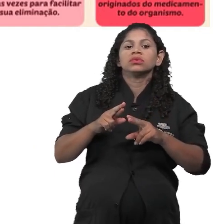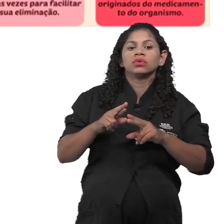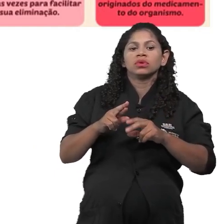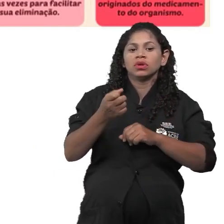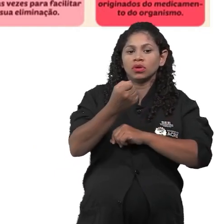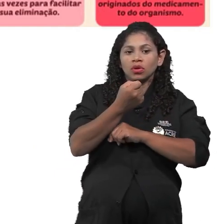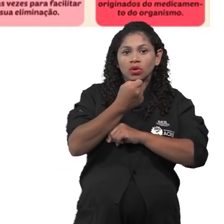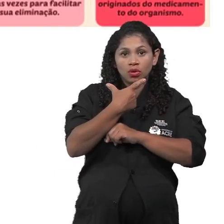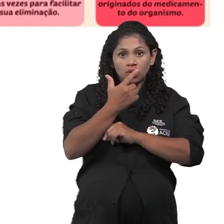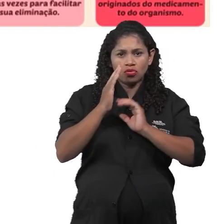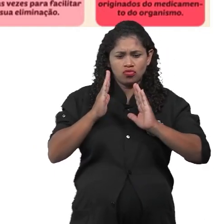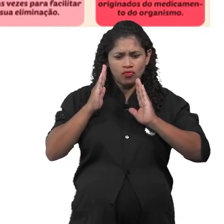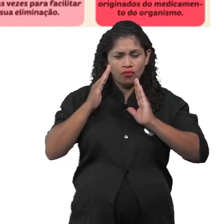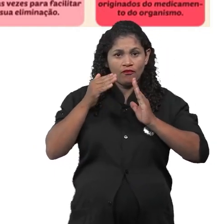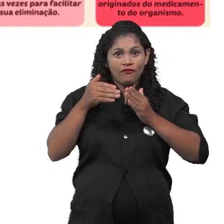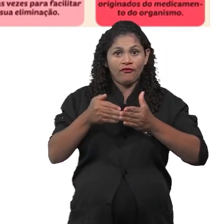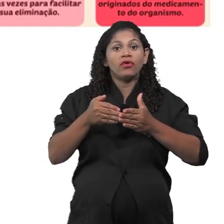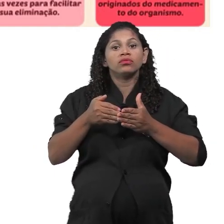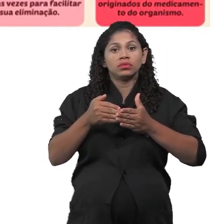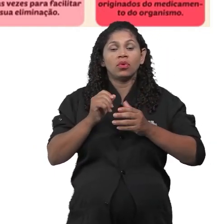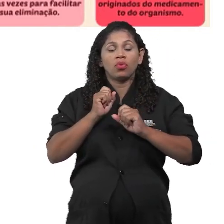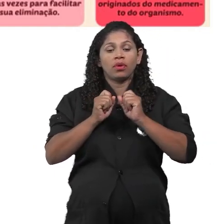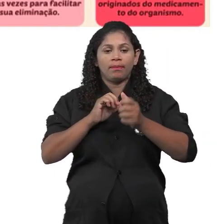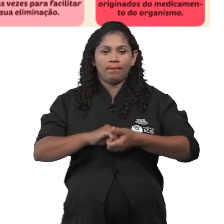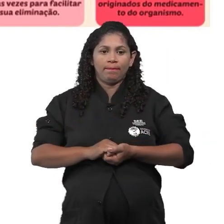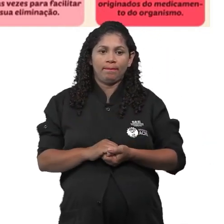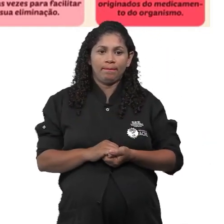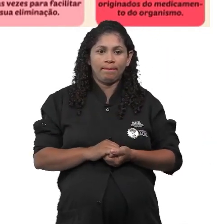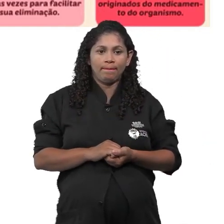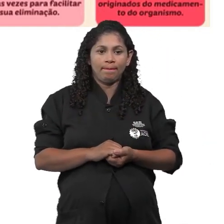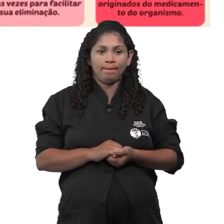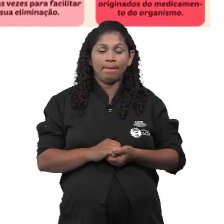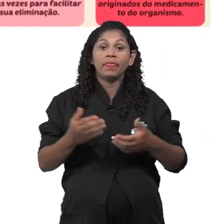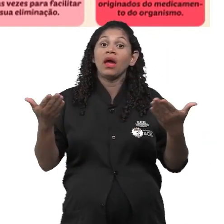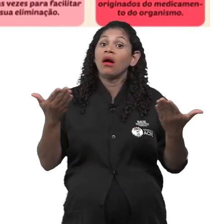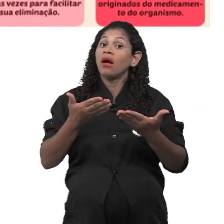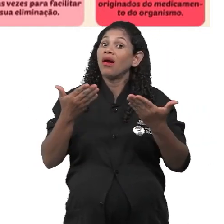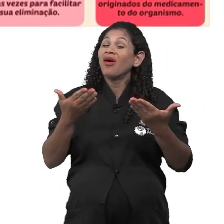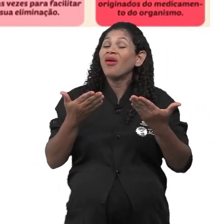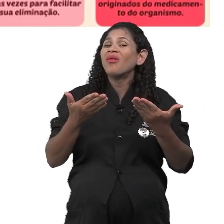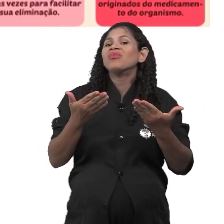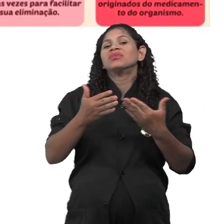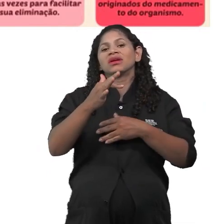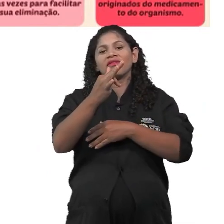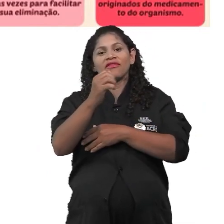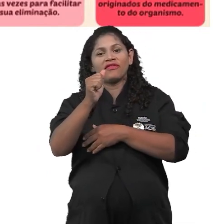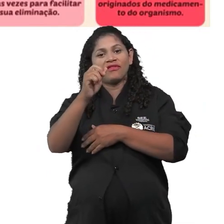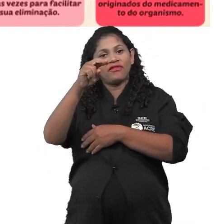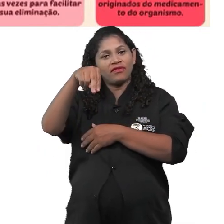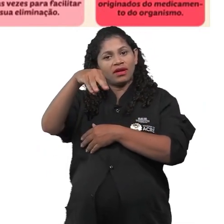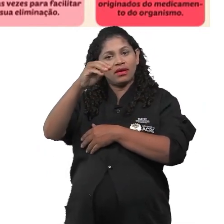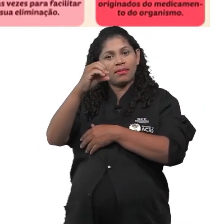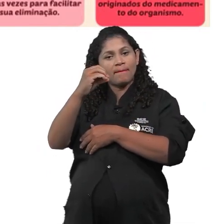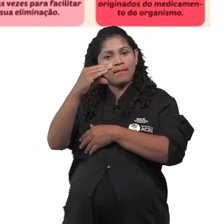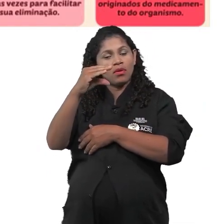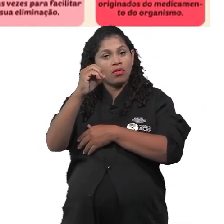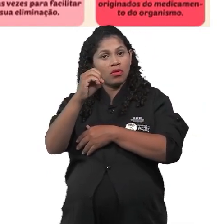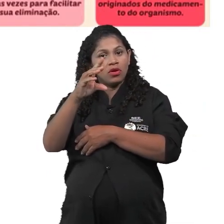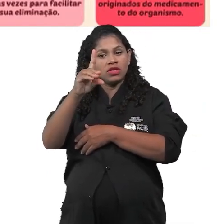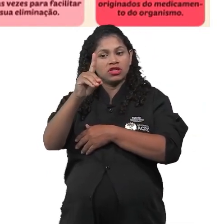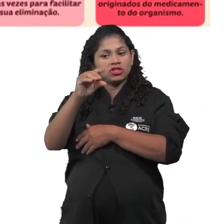da dose barra concentração. E agora, farmacodinâmica, gente. O que a farmacodinâmica faz? Então,